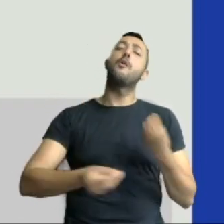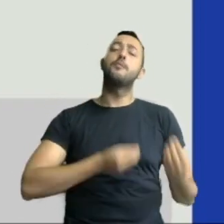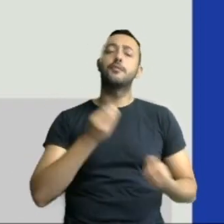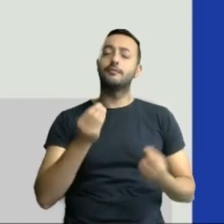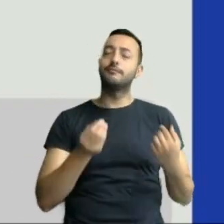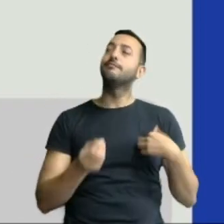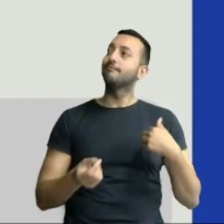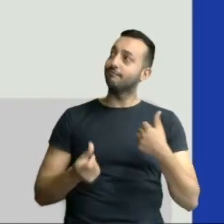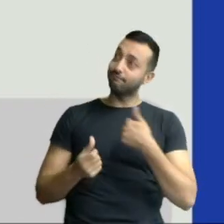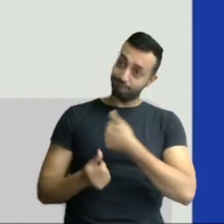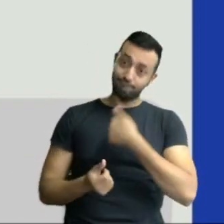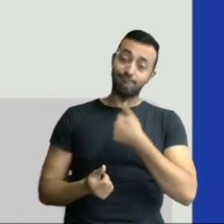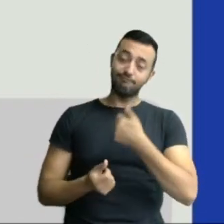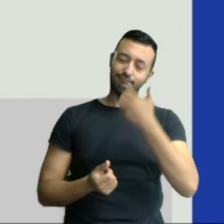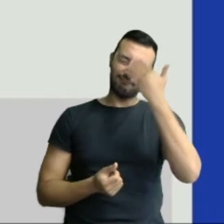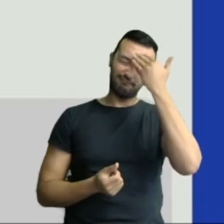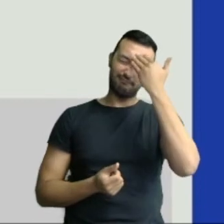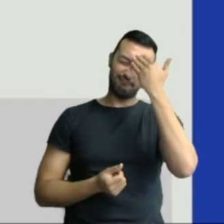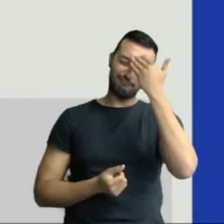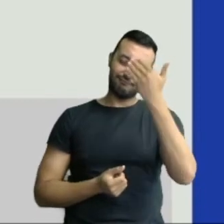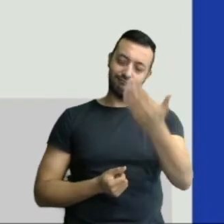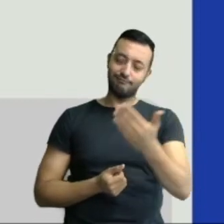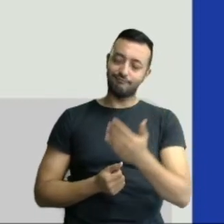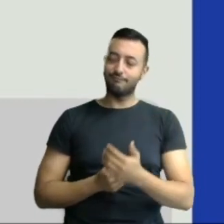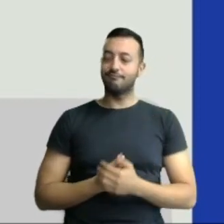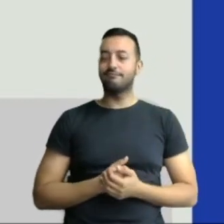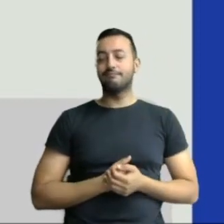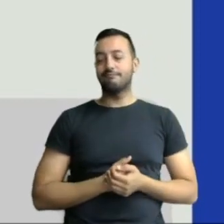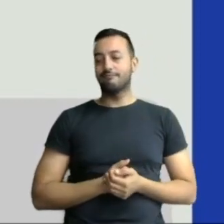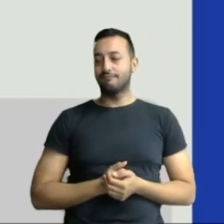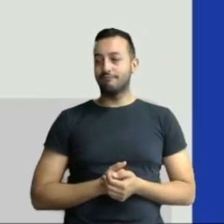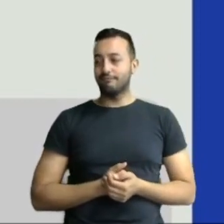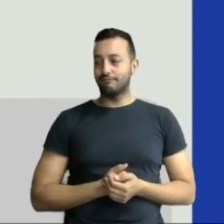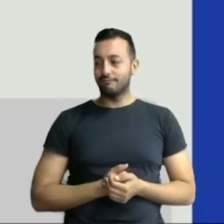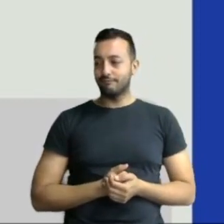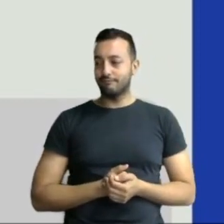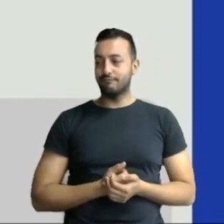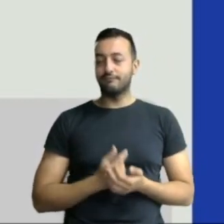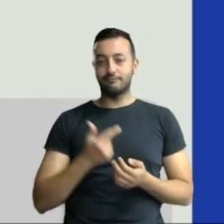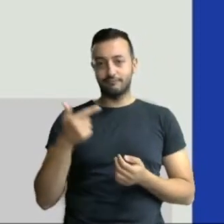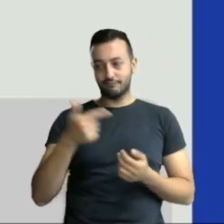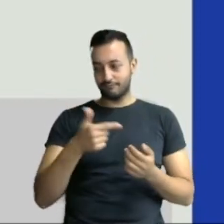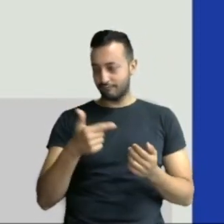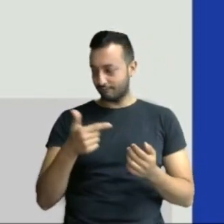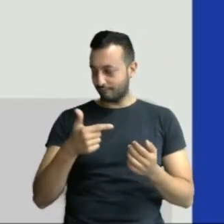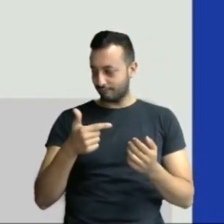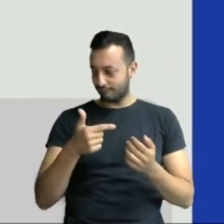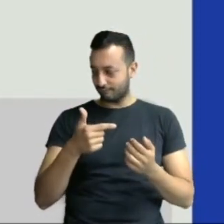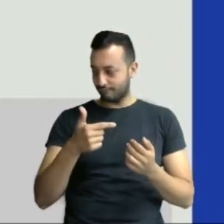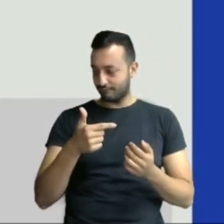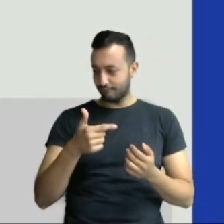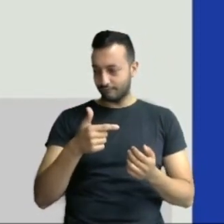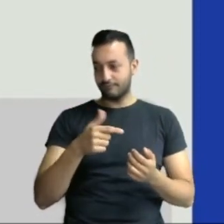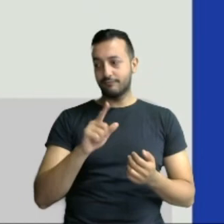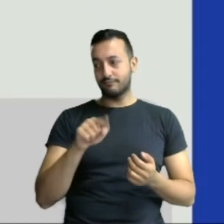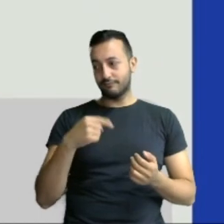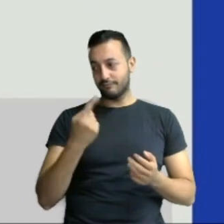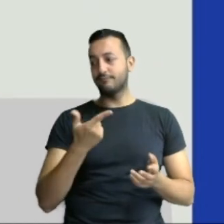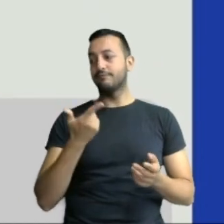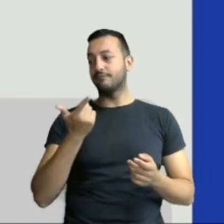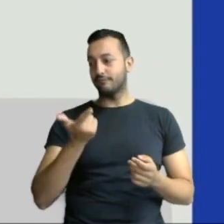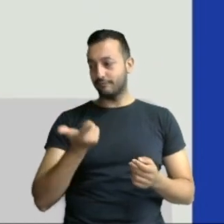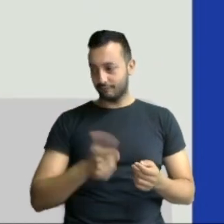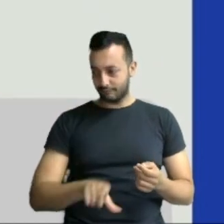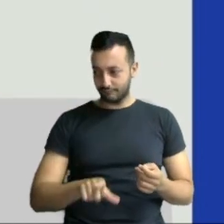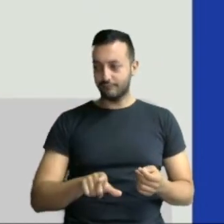Eu estou bem, obrigado. Na segunda questão, nós de